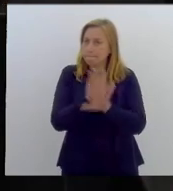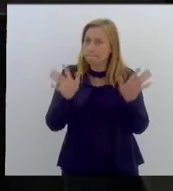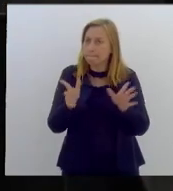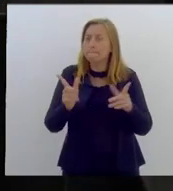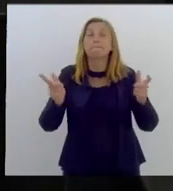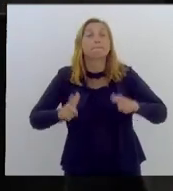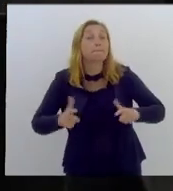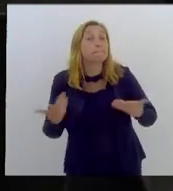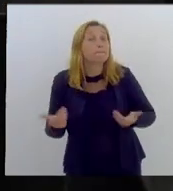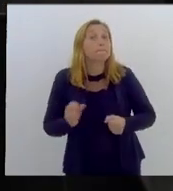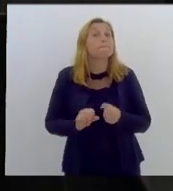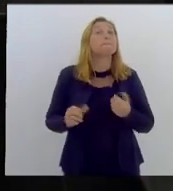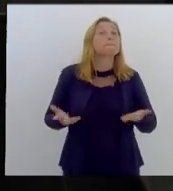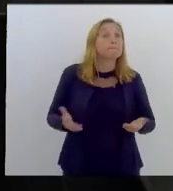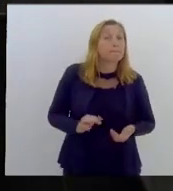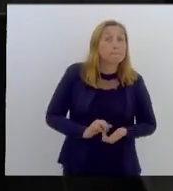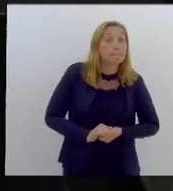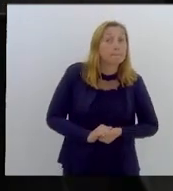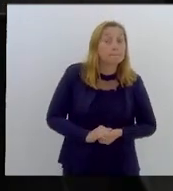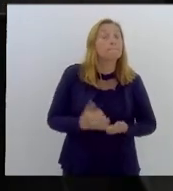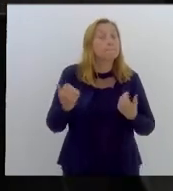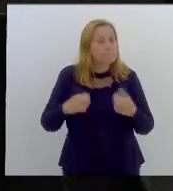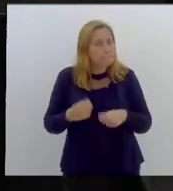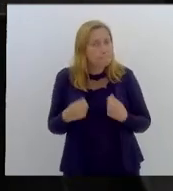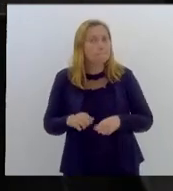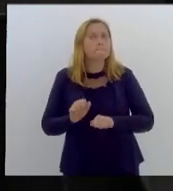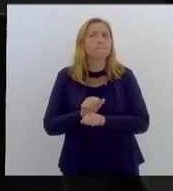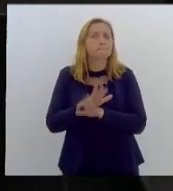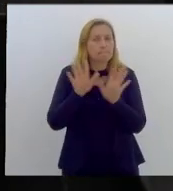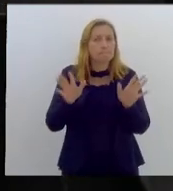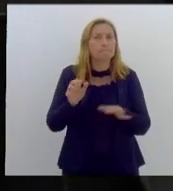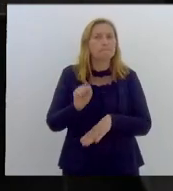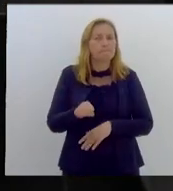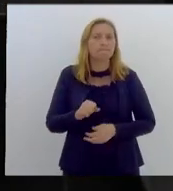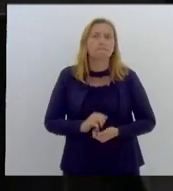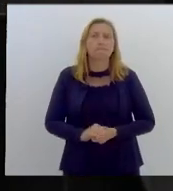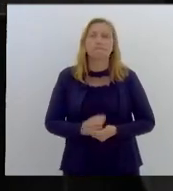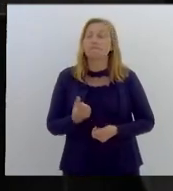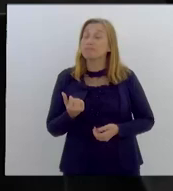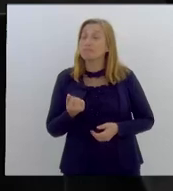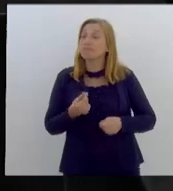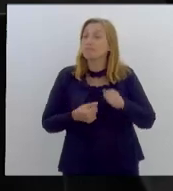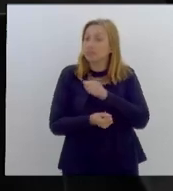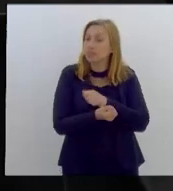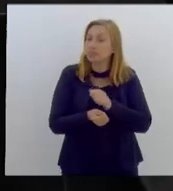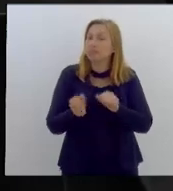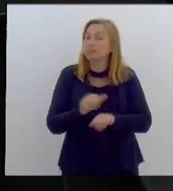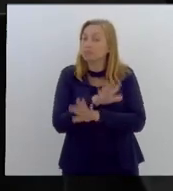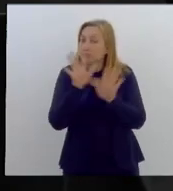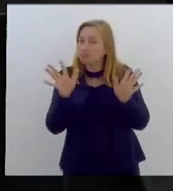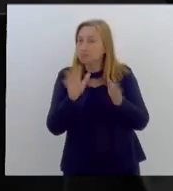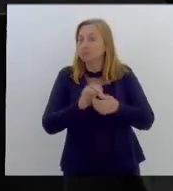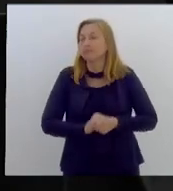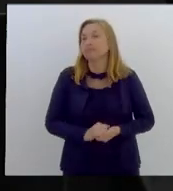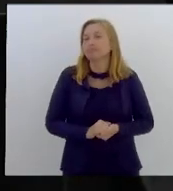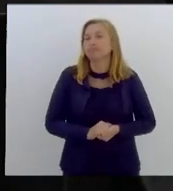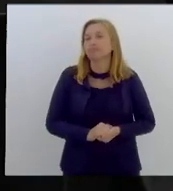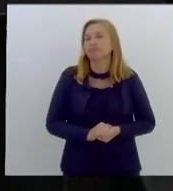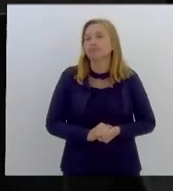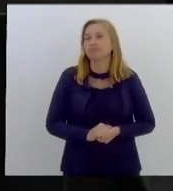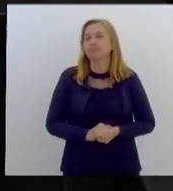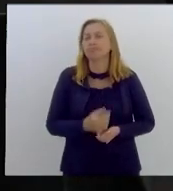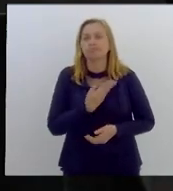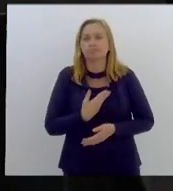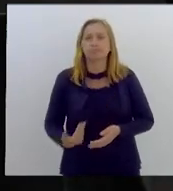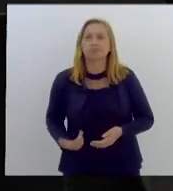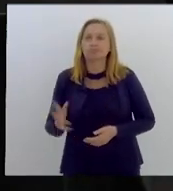vai colocar? Tem que ter transparência. O dinheiro investido tem que estar transparente. Se o governo vai